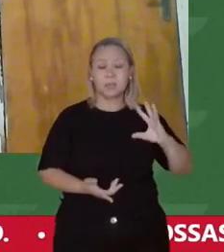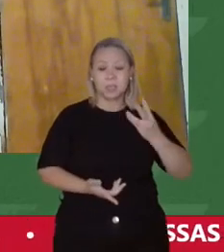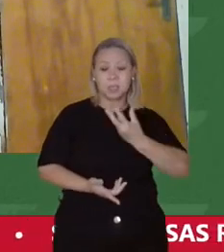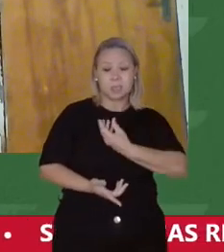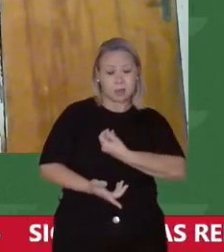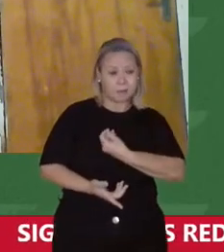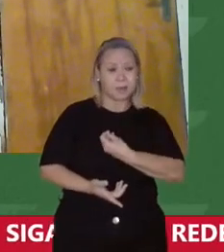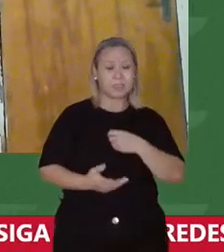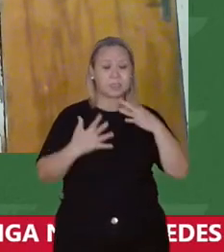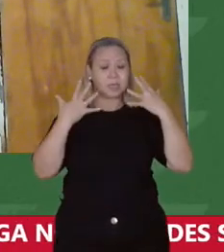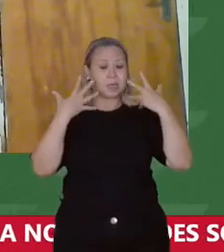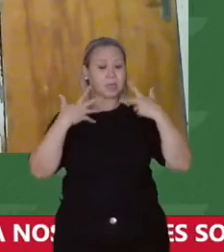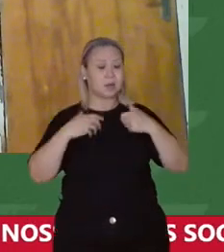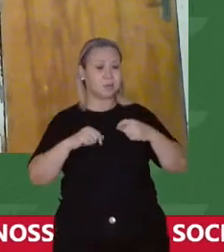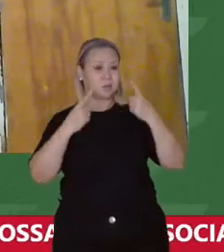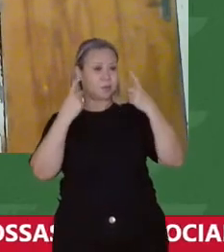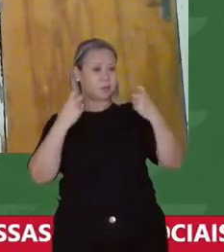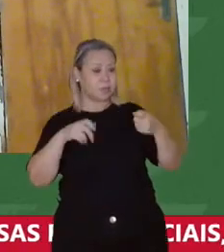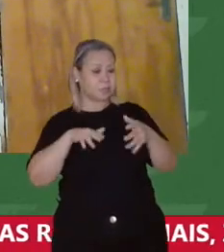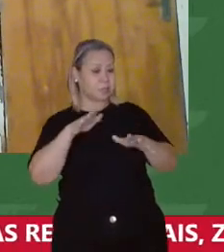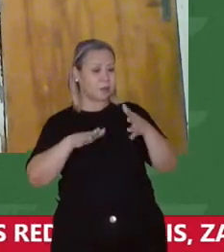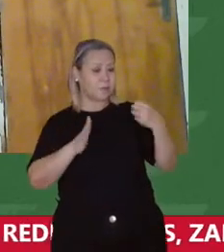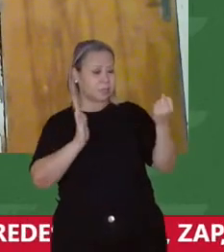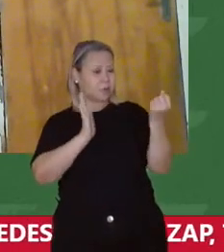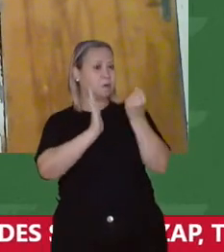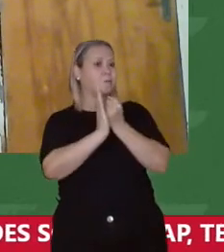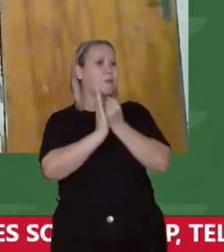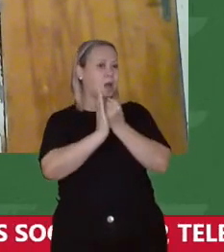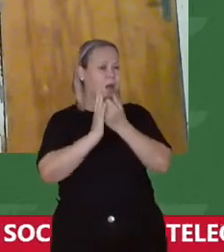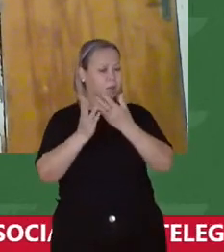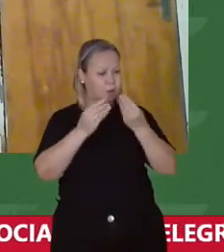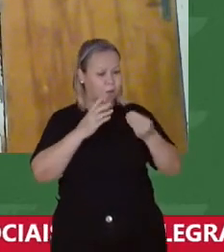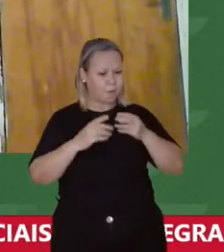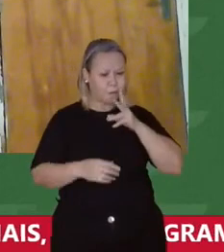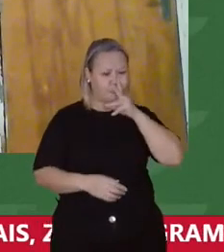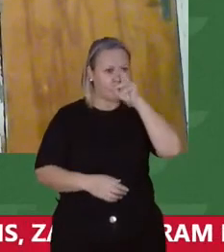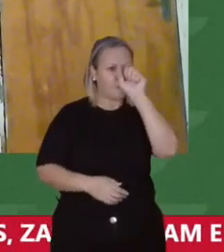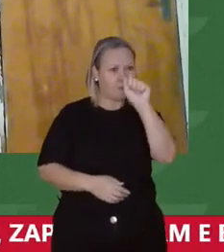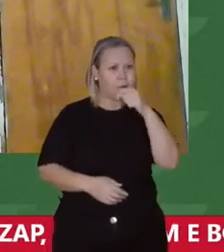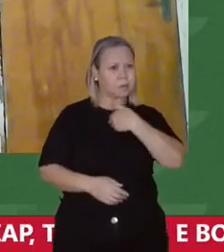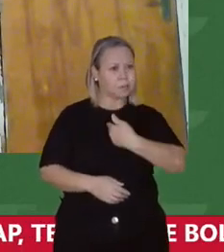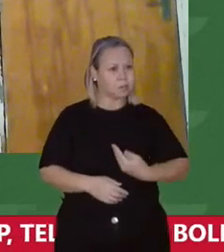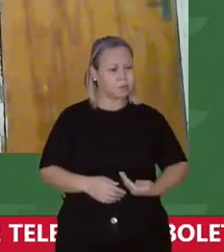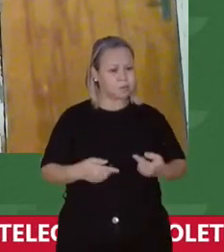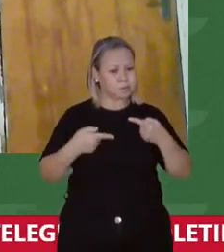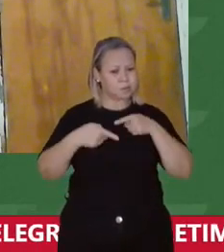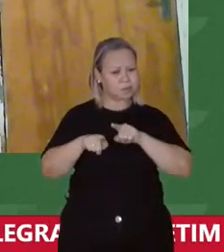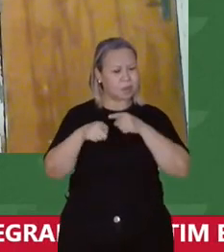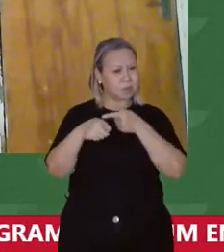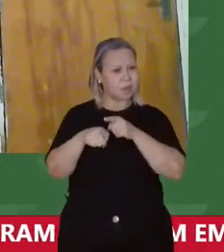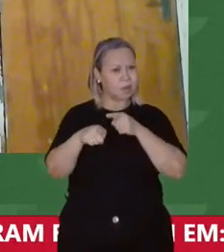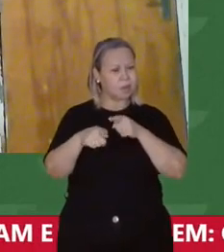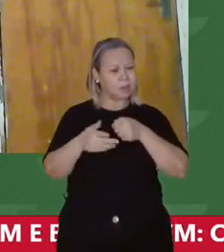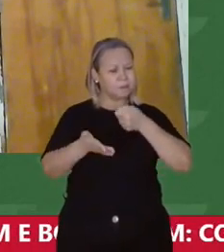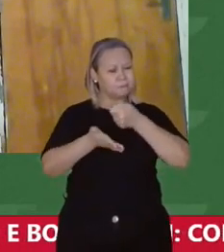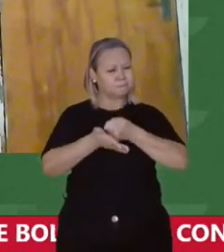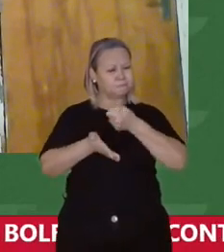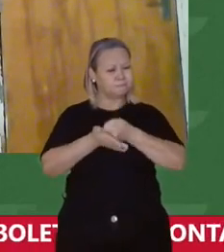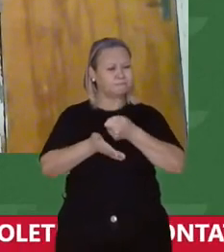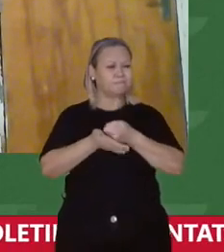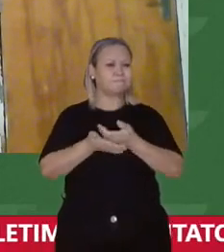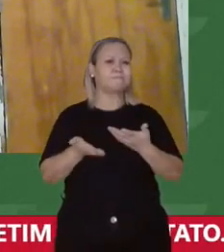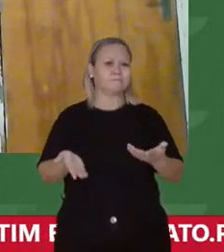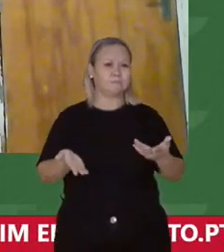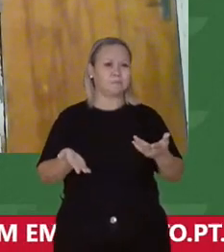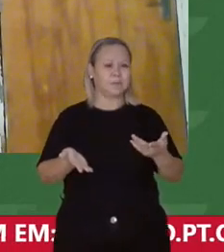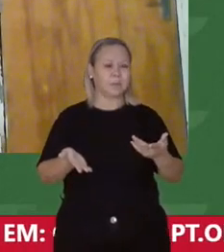essa naturalização da violência talvez seja uma marca muito forte desse governo e que atinge de maneira muito dura a nossa população, principalmente a